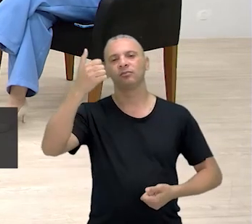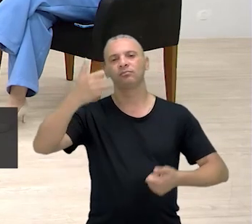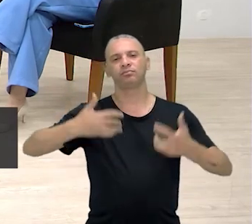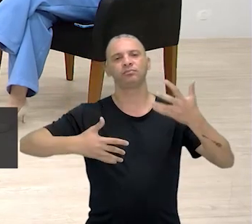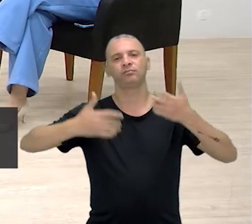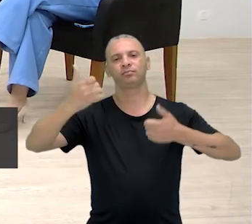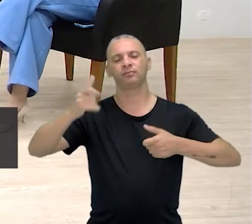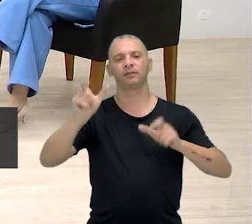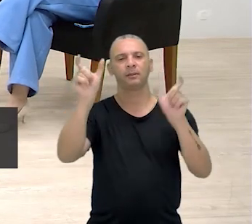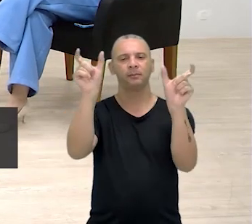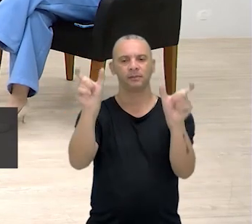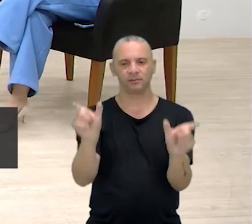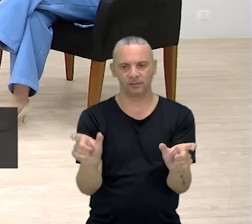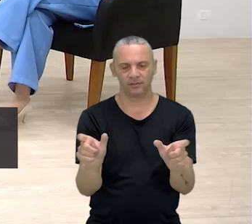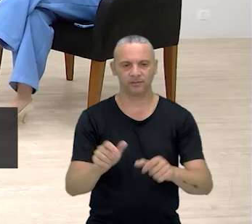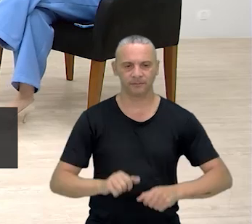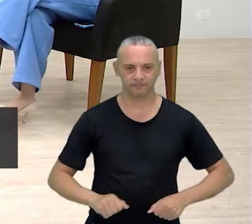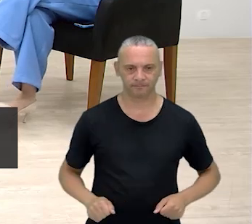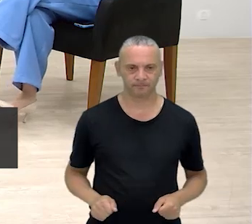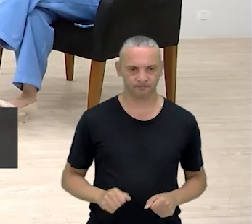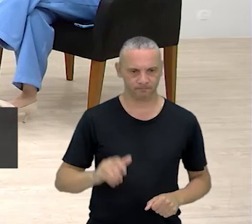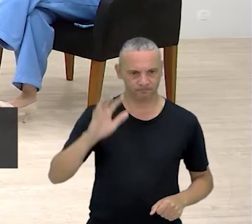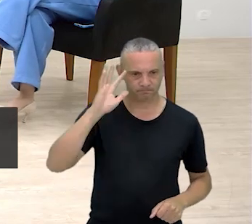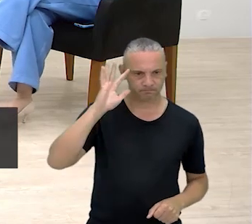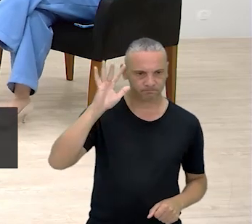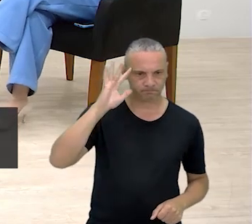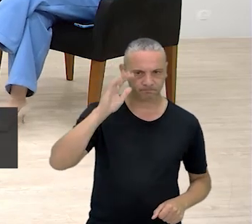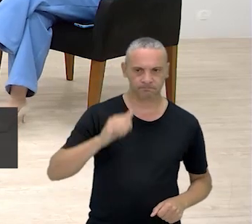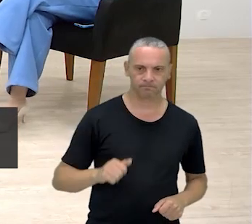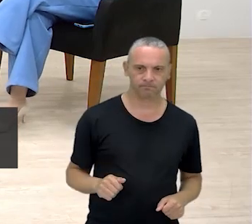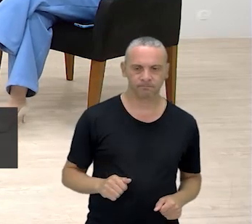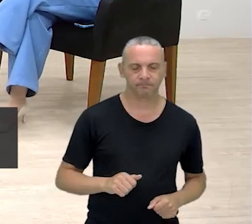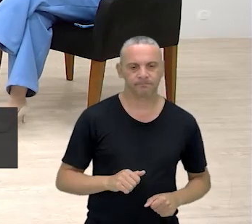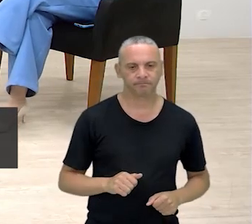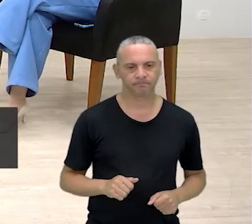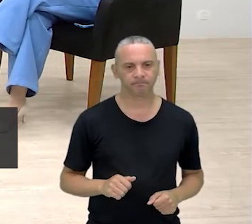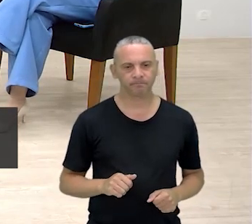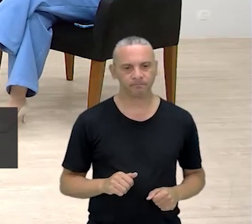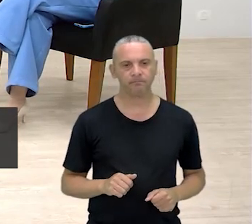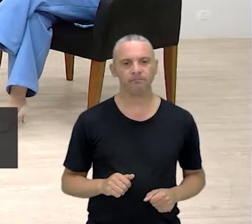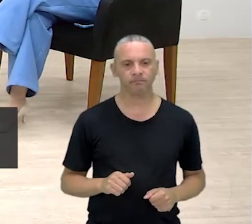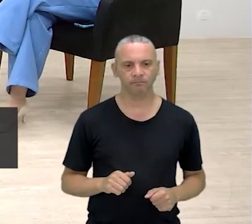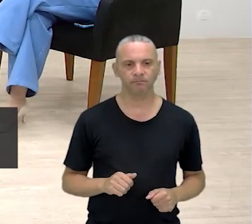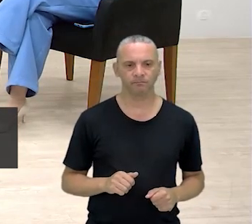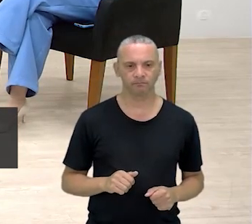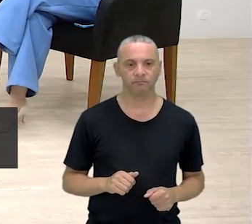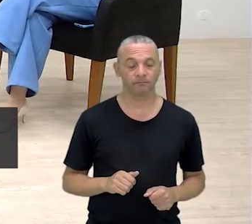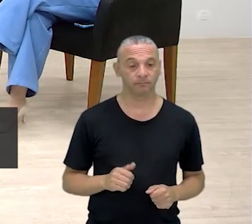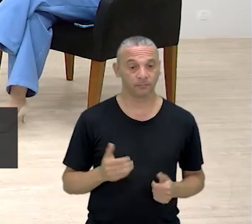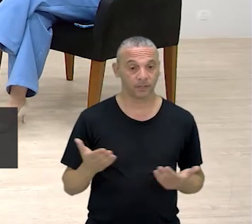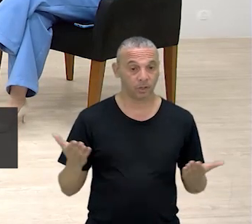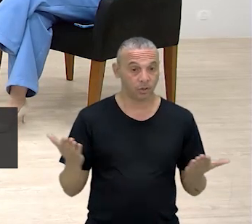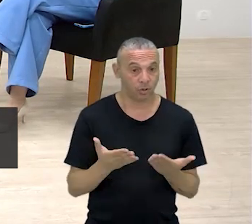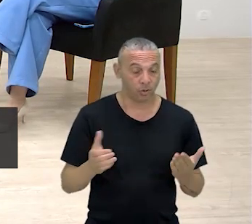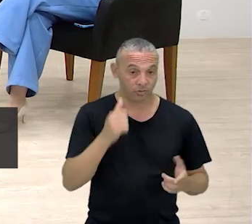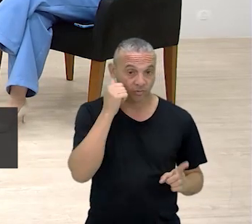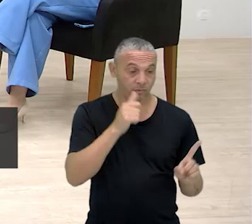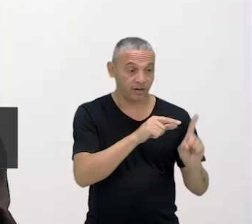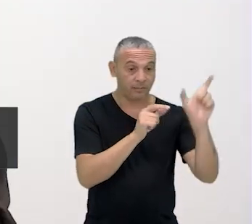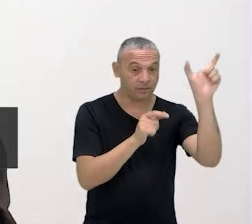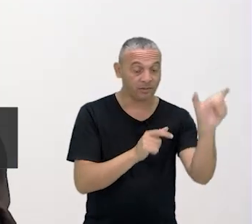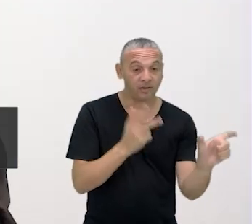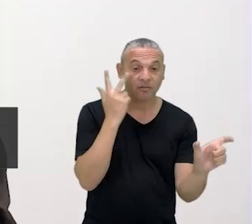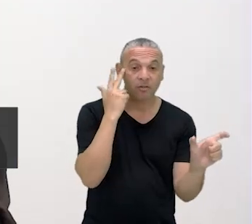nessa personagem aí. Aurélia ou Fernando, descreve assim pra gente. Atualmente uma personagem comum.